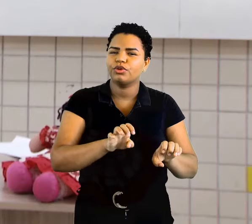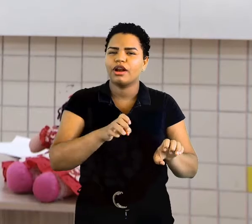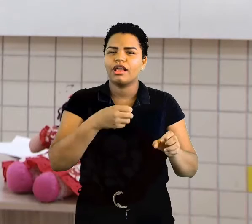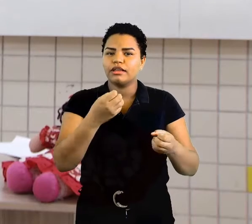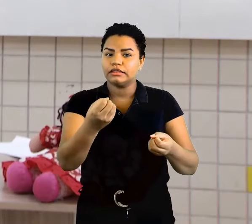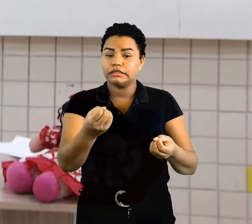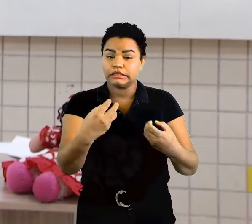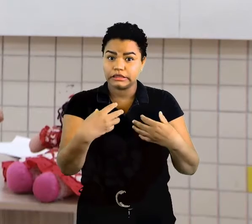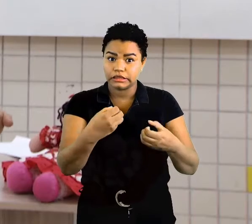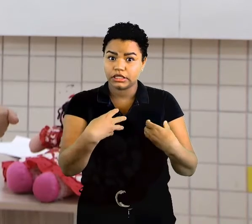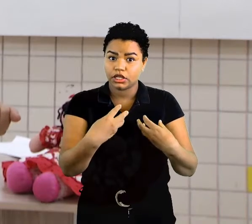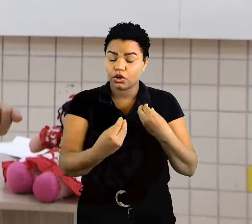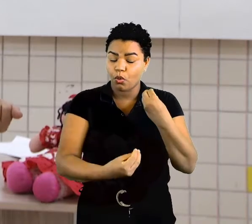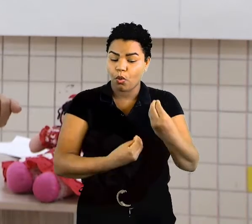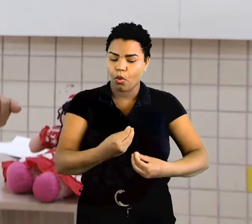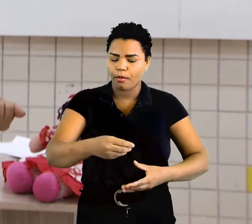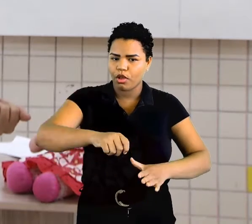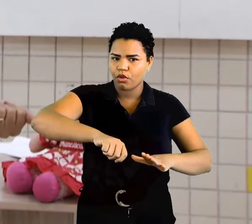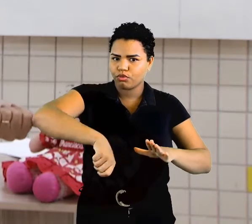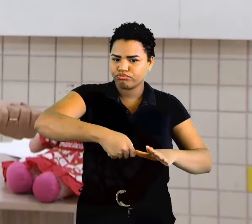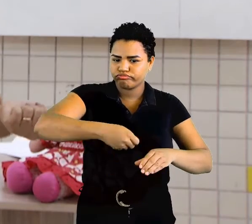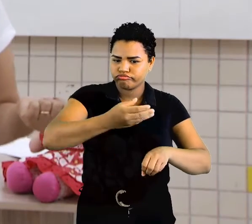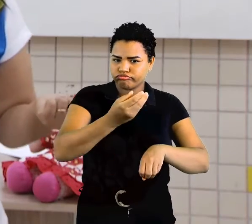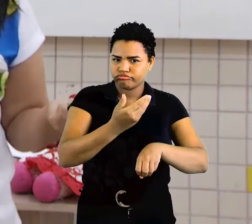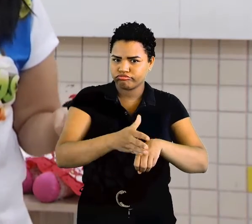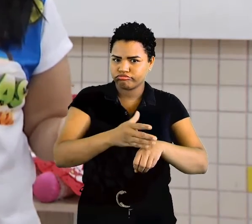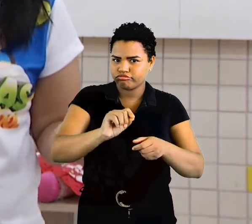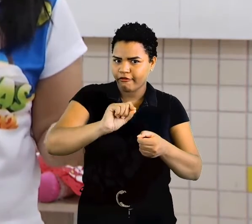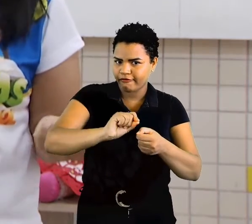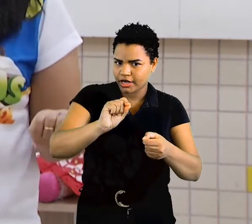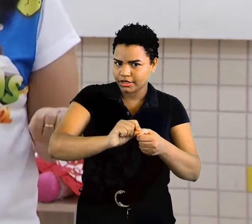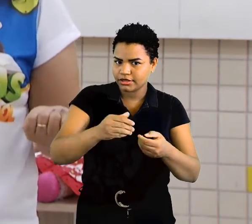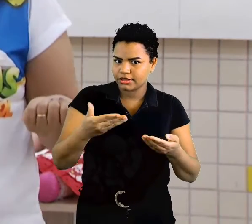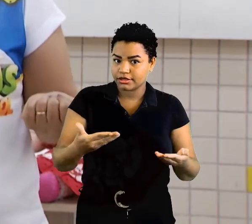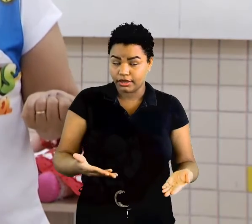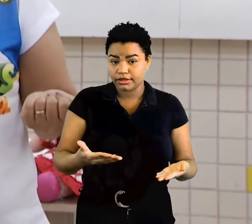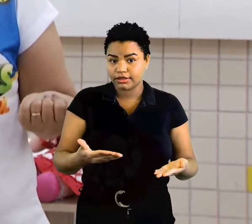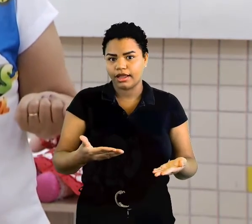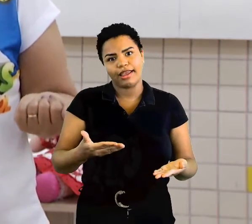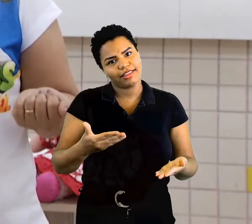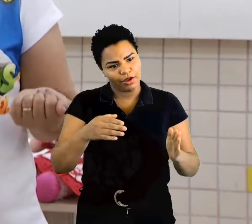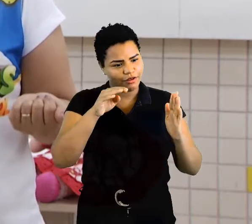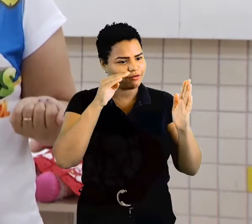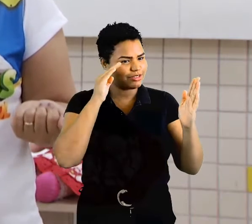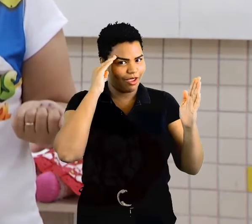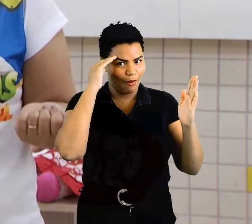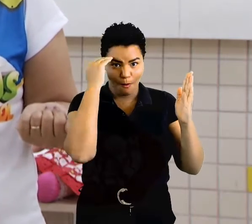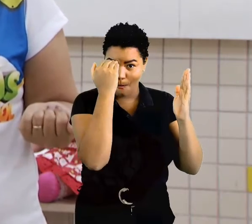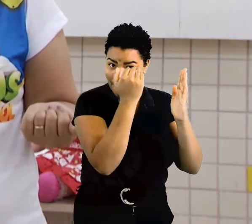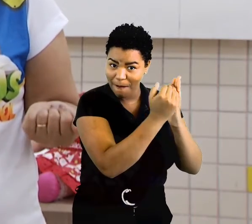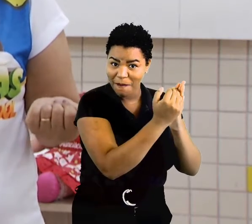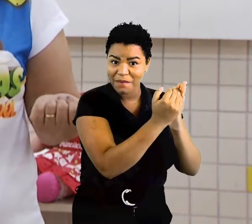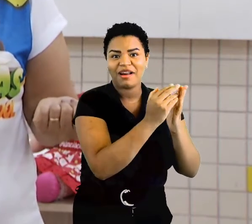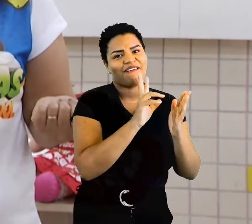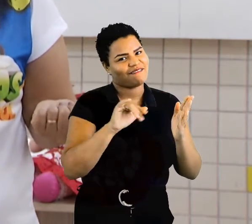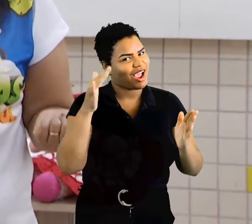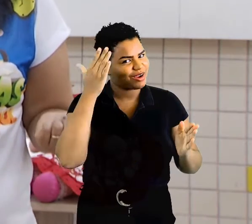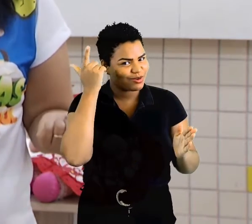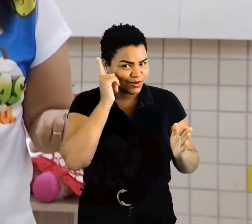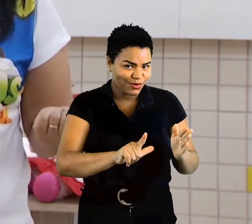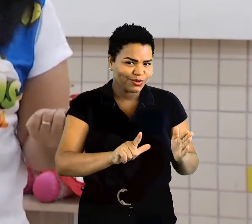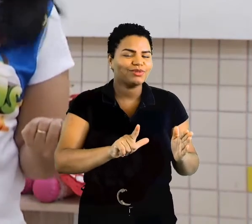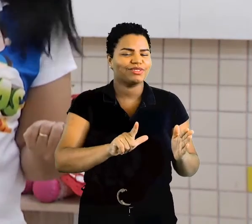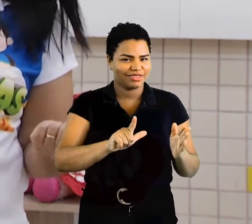como preparar este alimento. É só seguir, vai ter sucesso e vai saborear. Para isso, meus pequenos, tem que